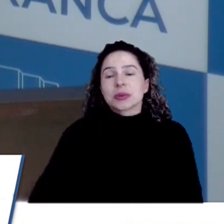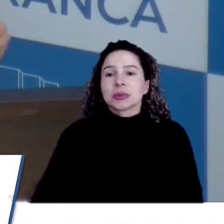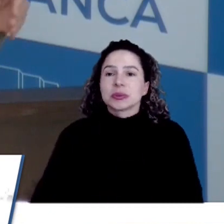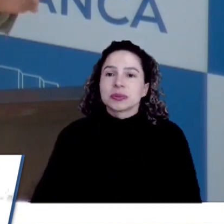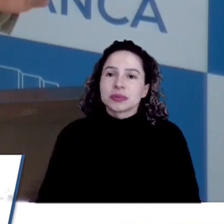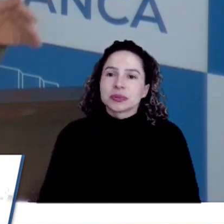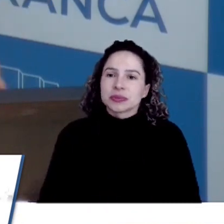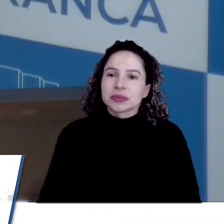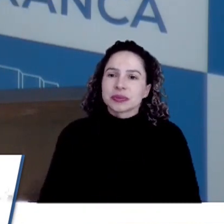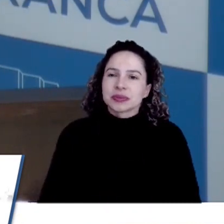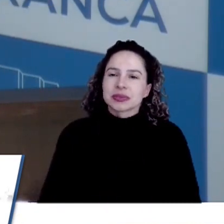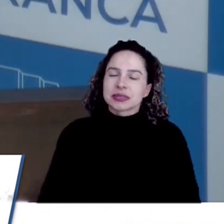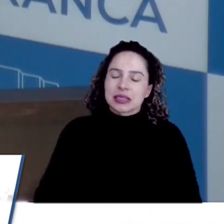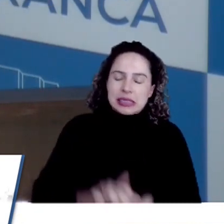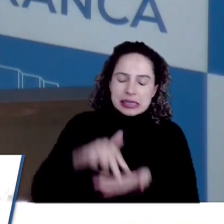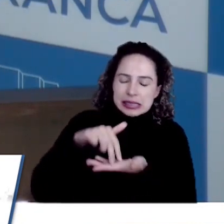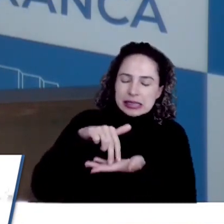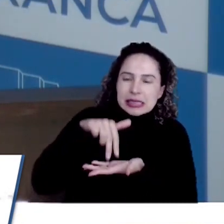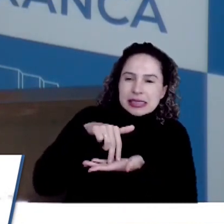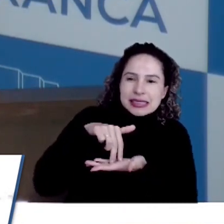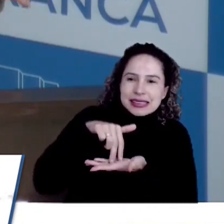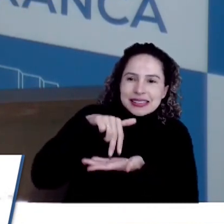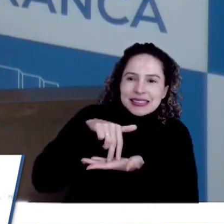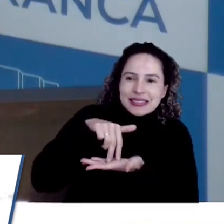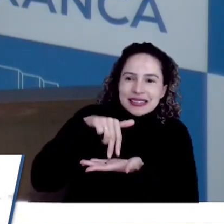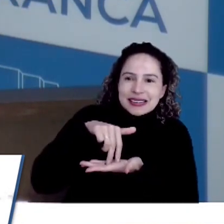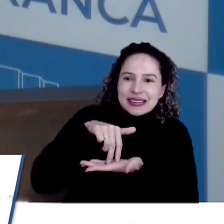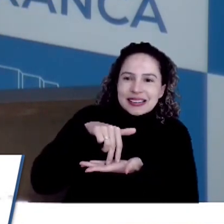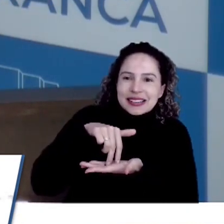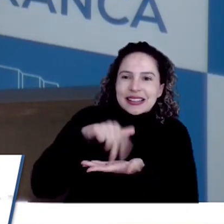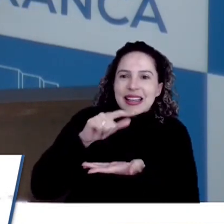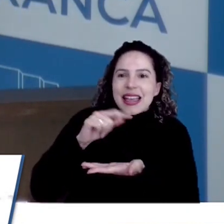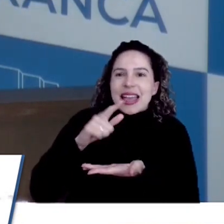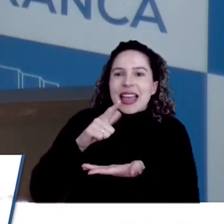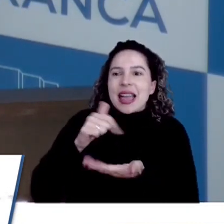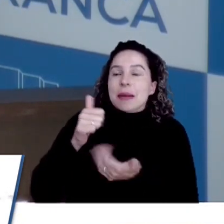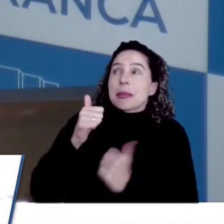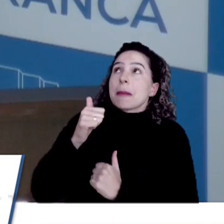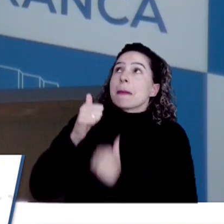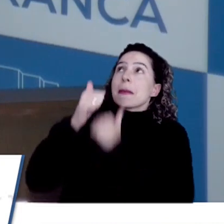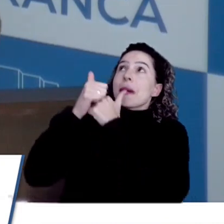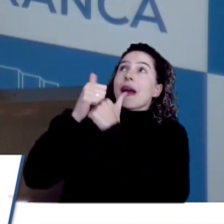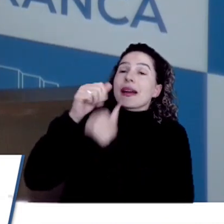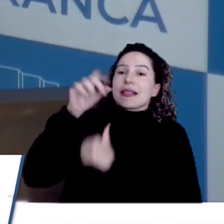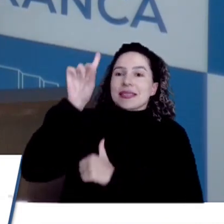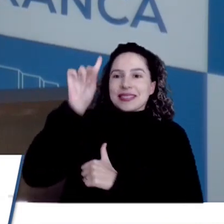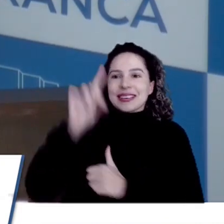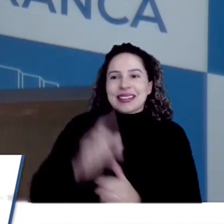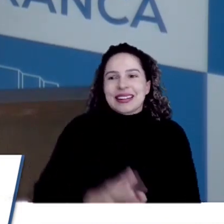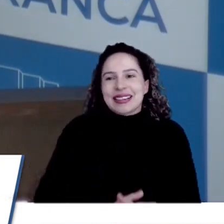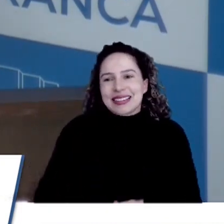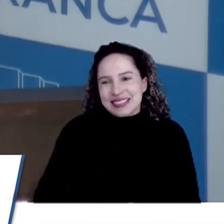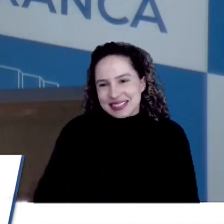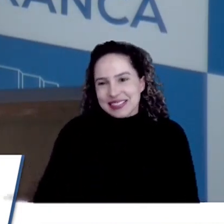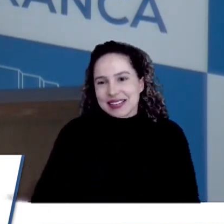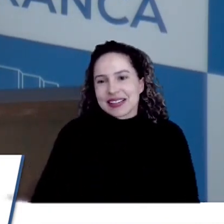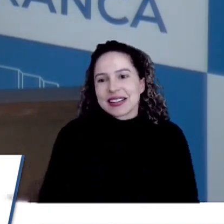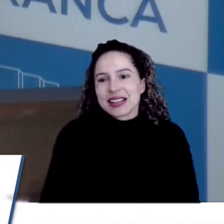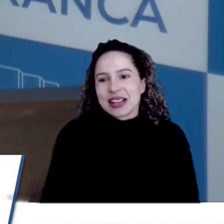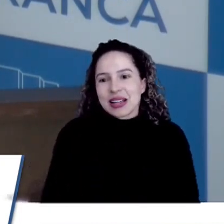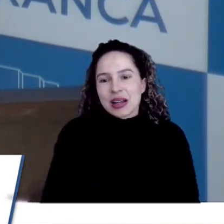que esses pulinhos era para ficar mais perto de Deus, ficar mais perto do céu.